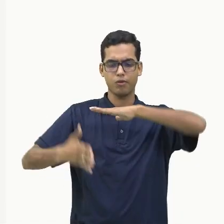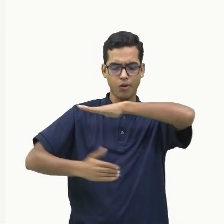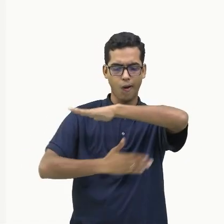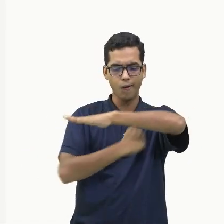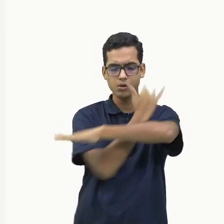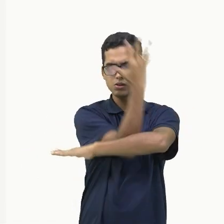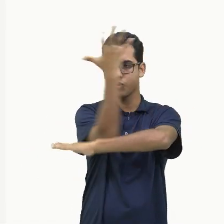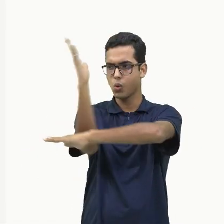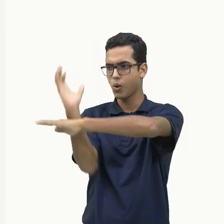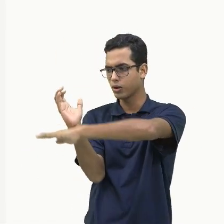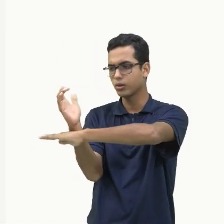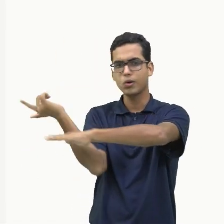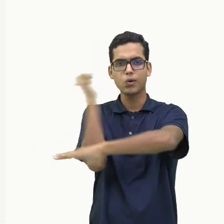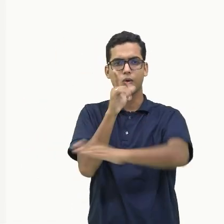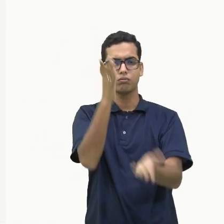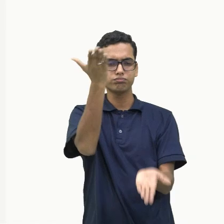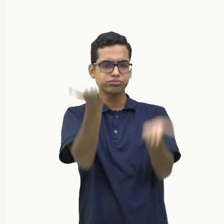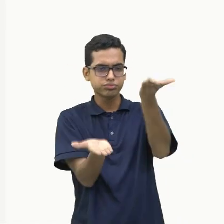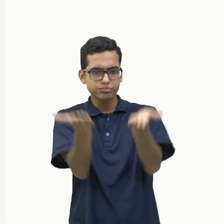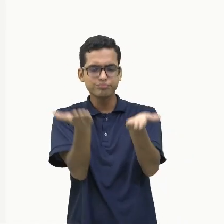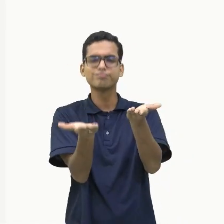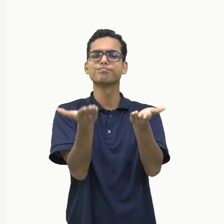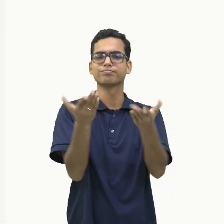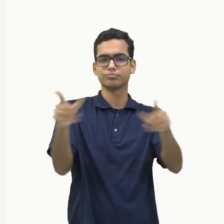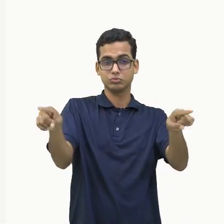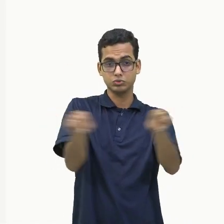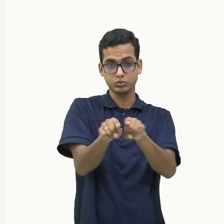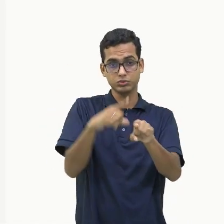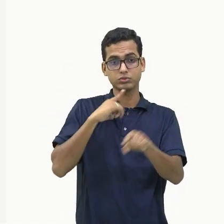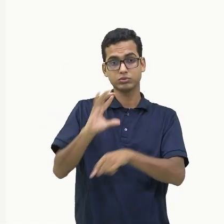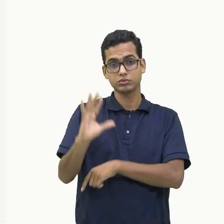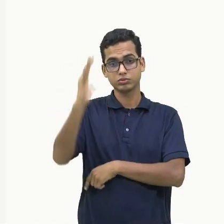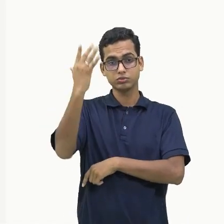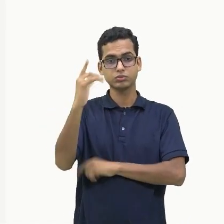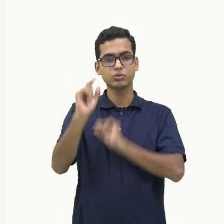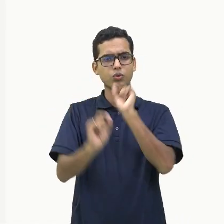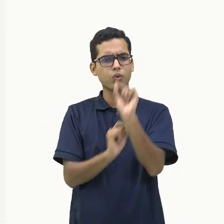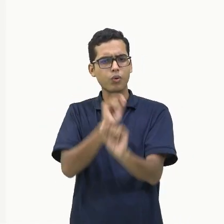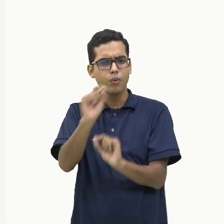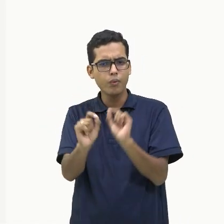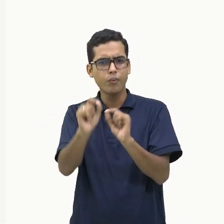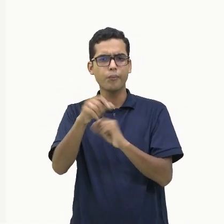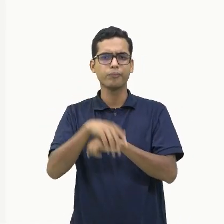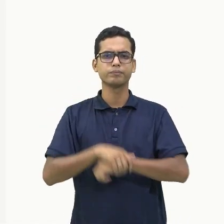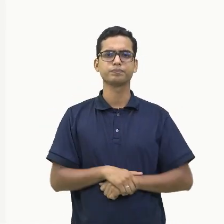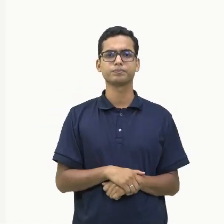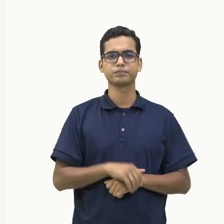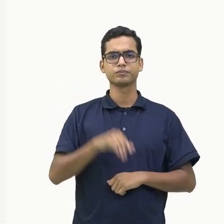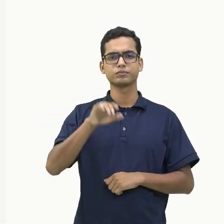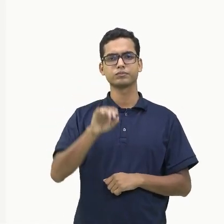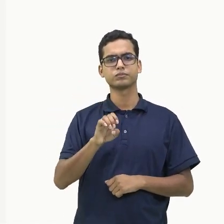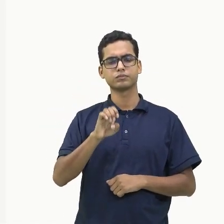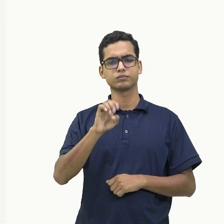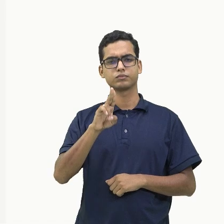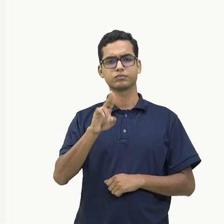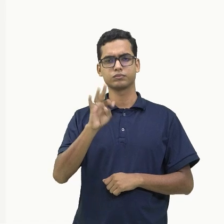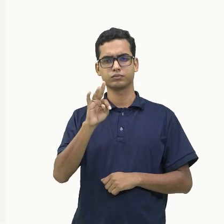da perda de biodiversidade, nós temos a eutrofização. A eutrofização é quando ocorre